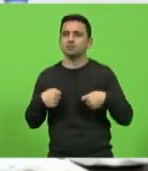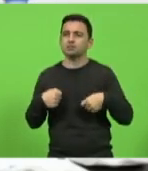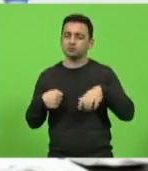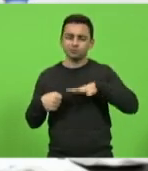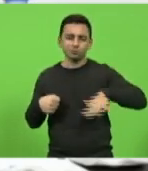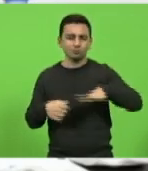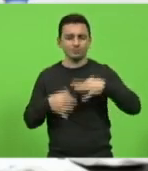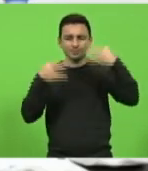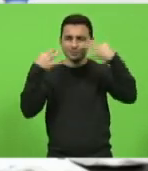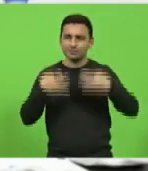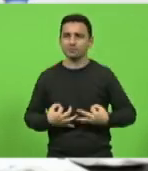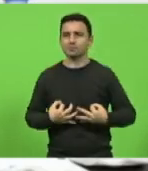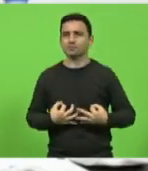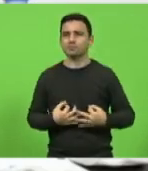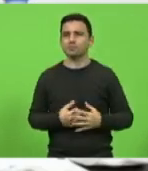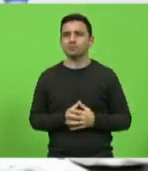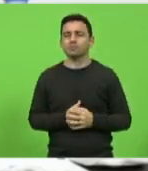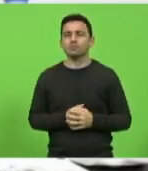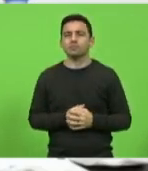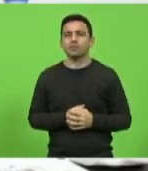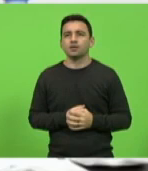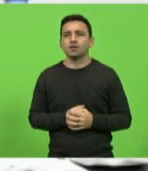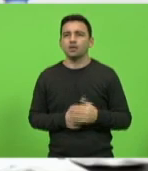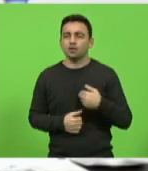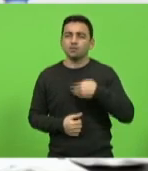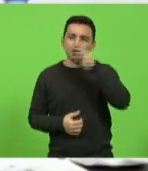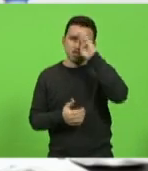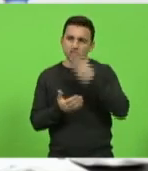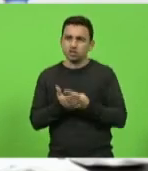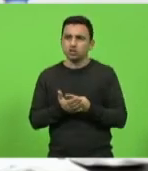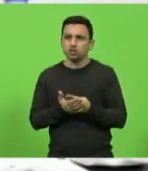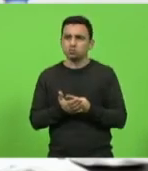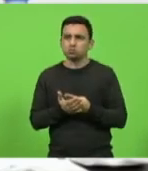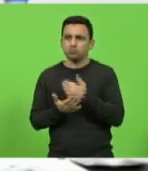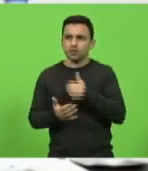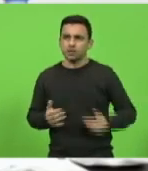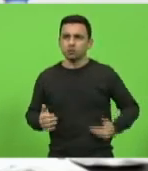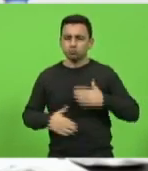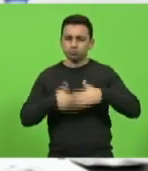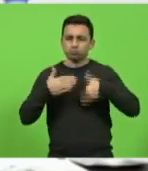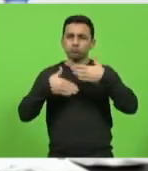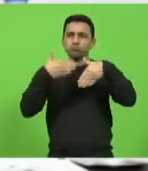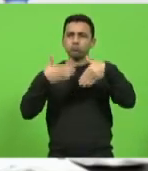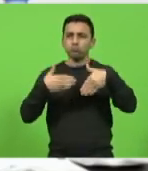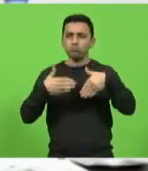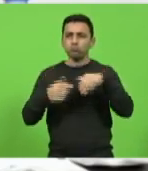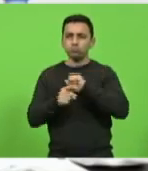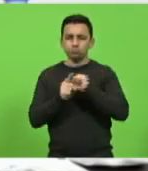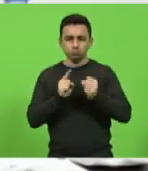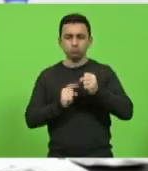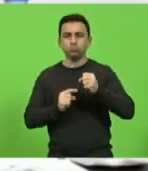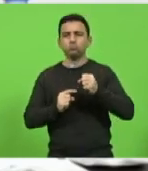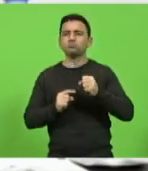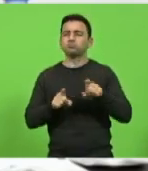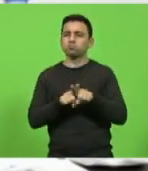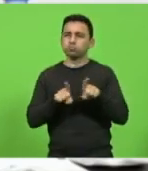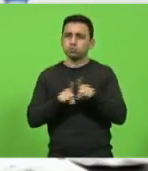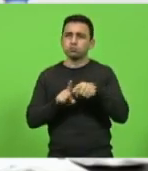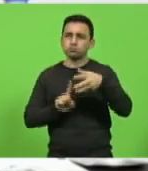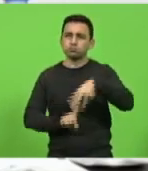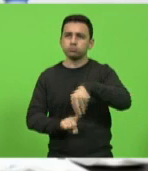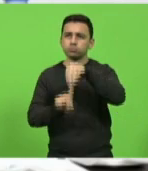todos acredito no estado exponencial independente plural democrático e protagonista na